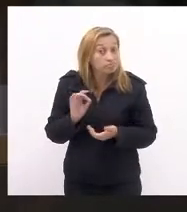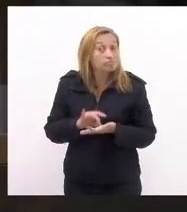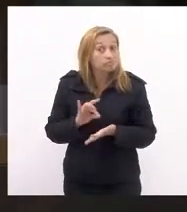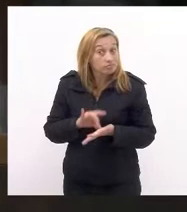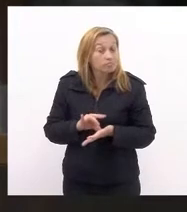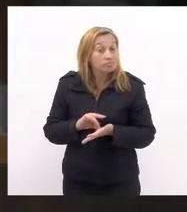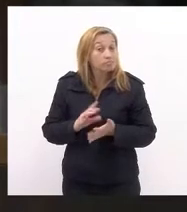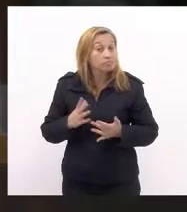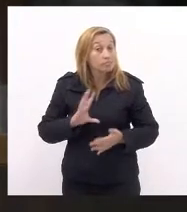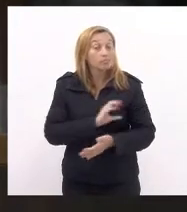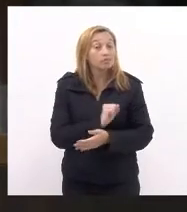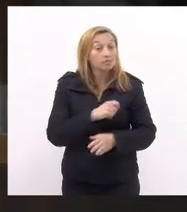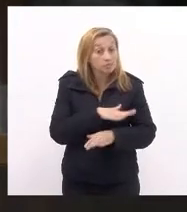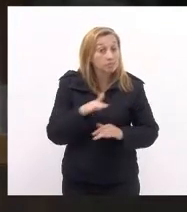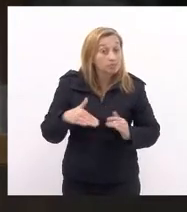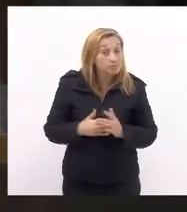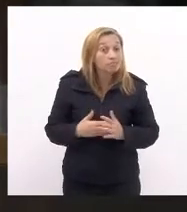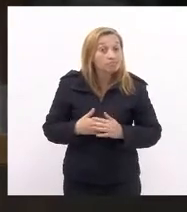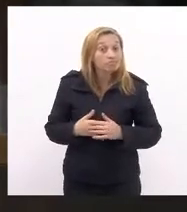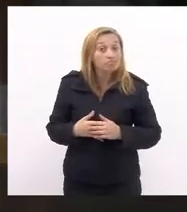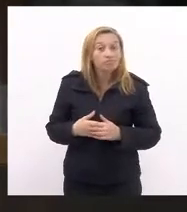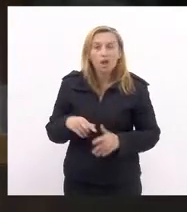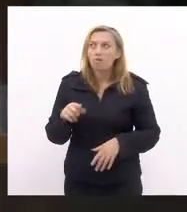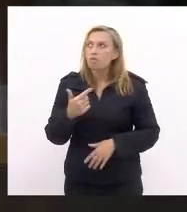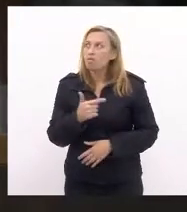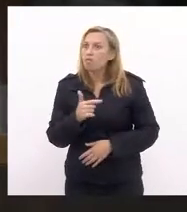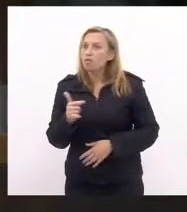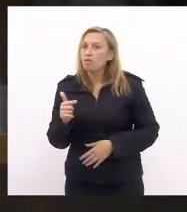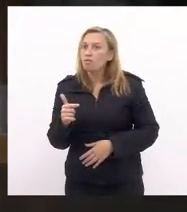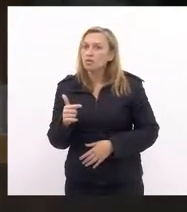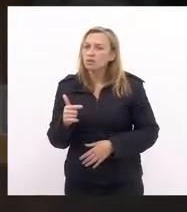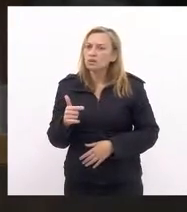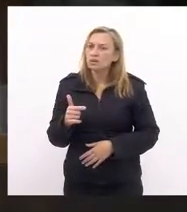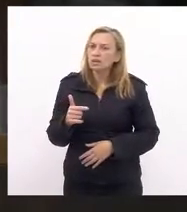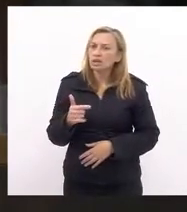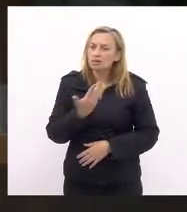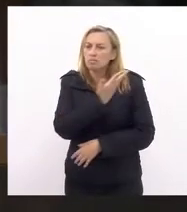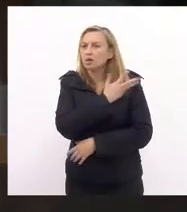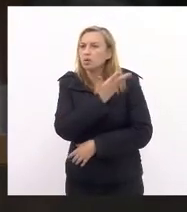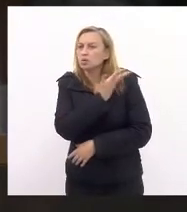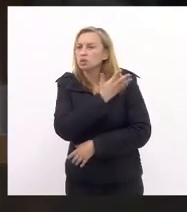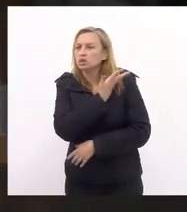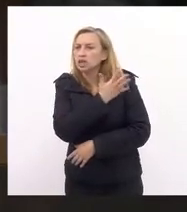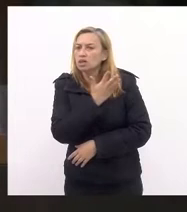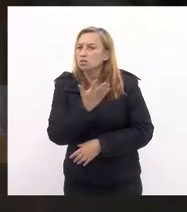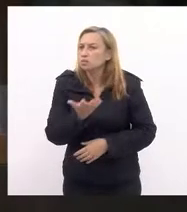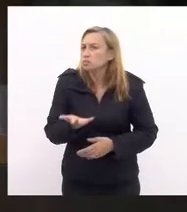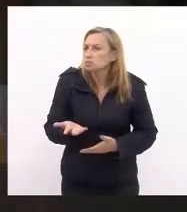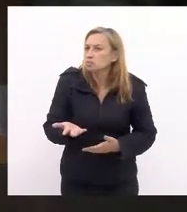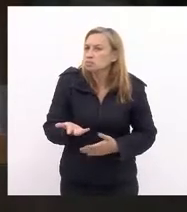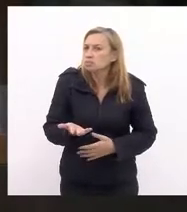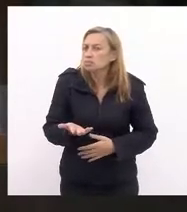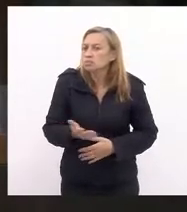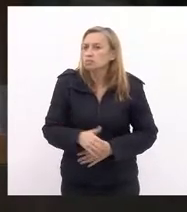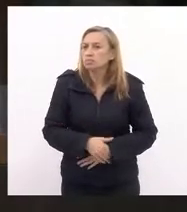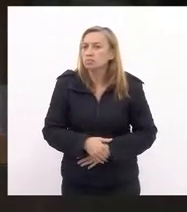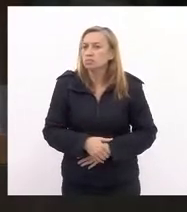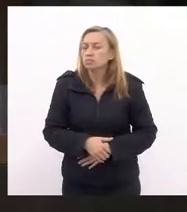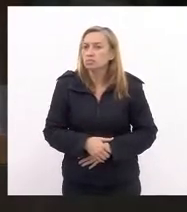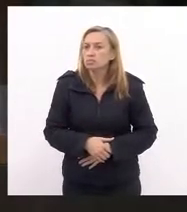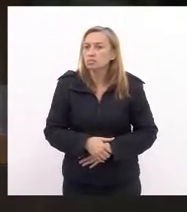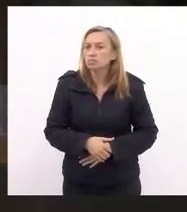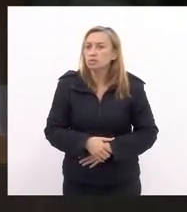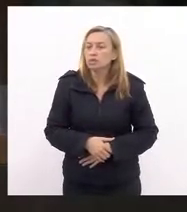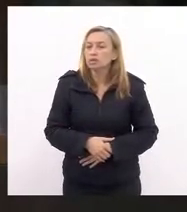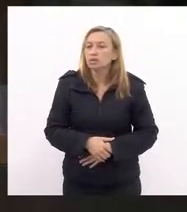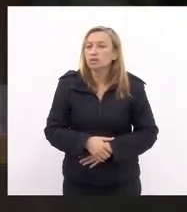o amor ao próximo. É, não ter intolerâncias e não ter preconceito, e assim a gente